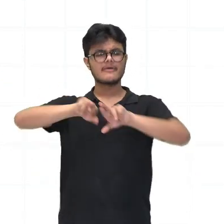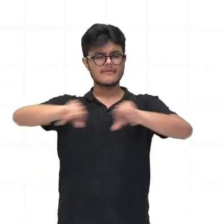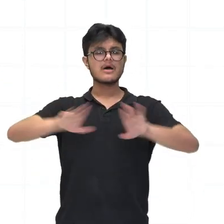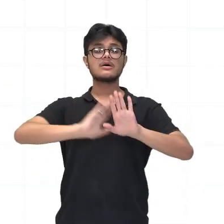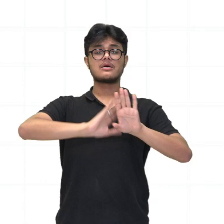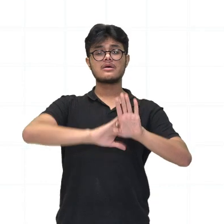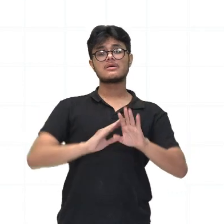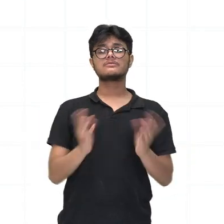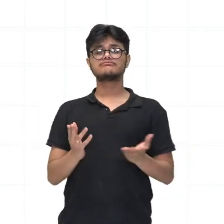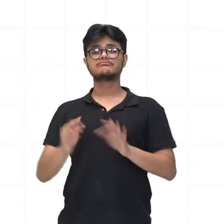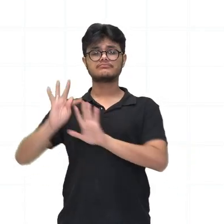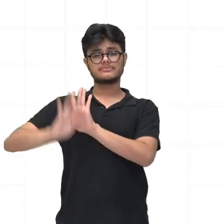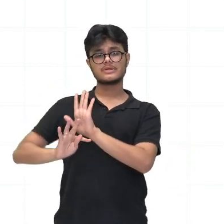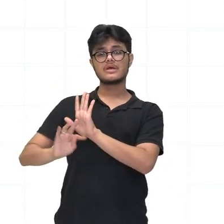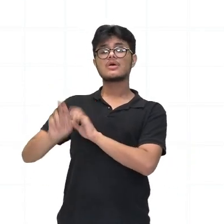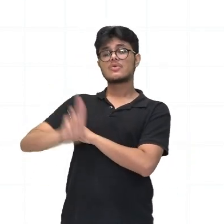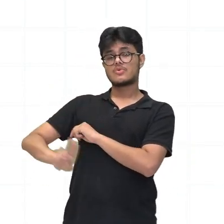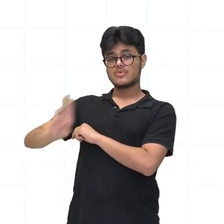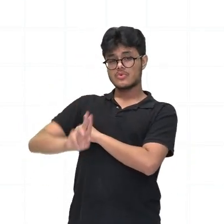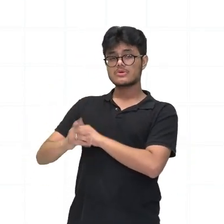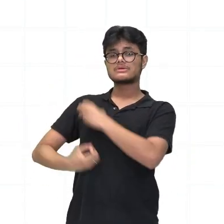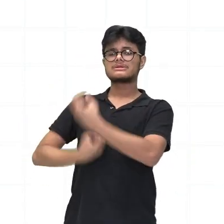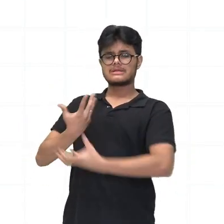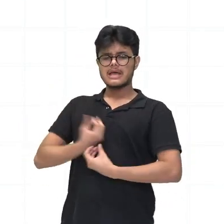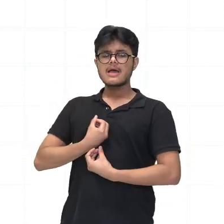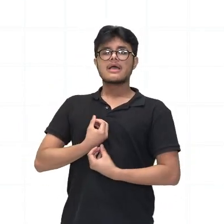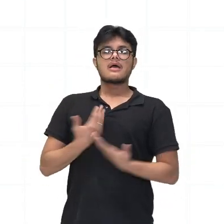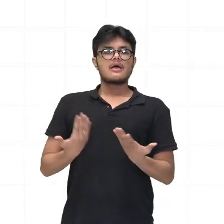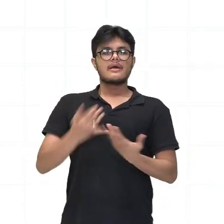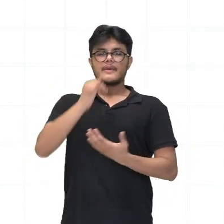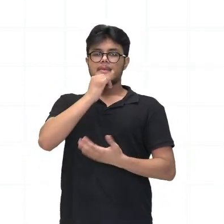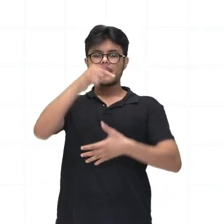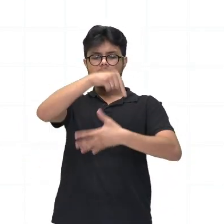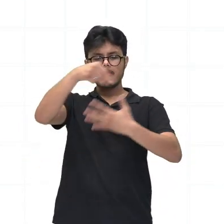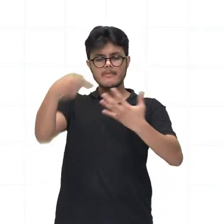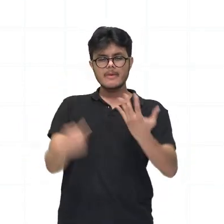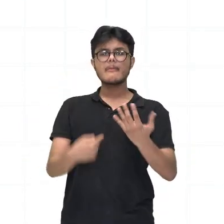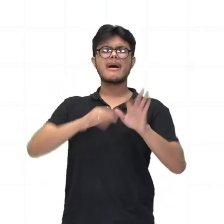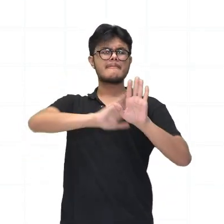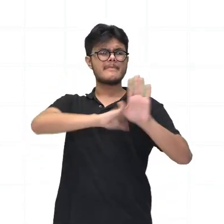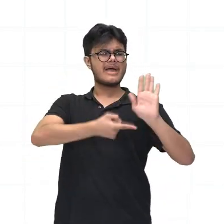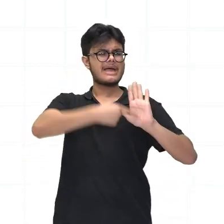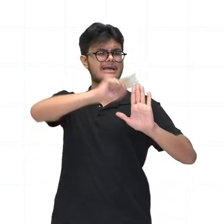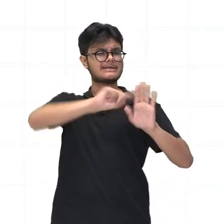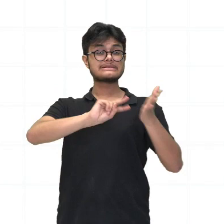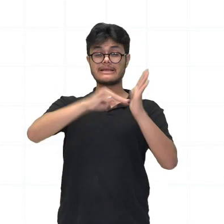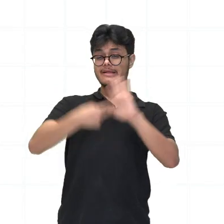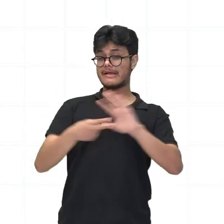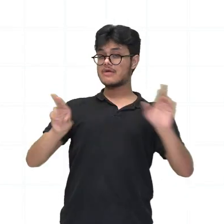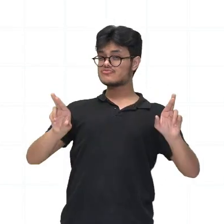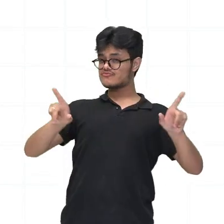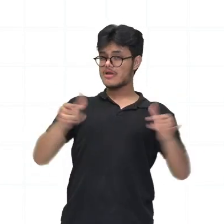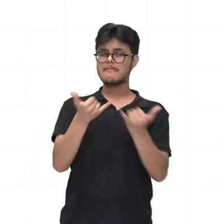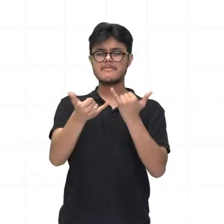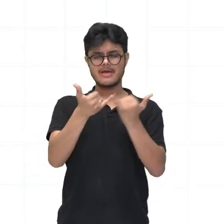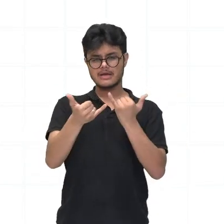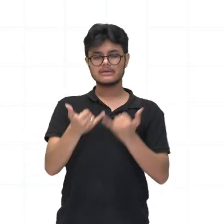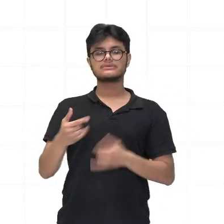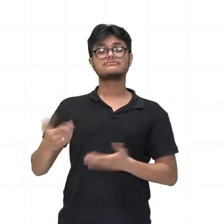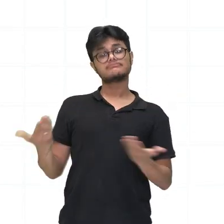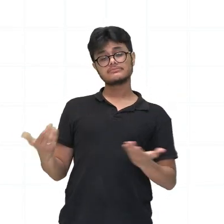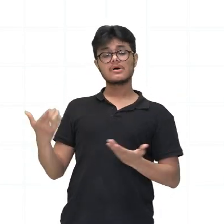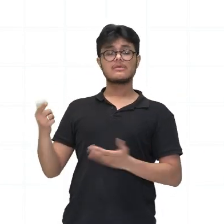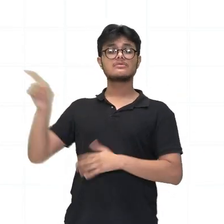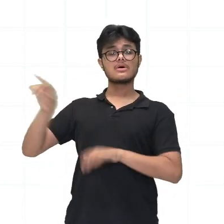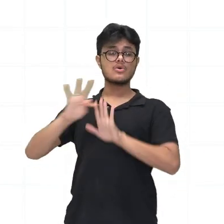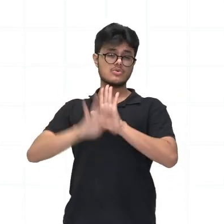linguagem, utilizando, portanto, a linguagem literária, que está rica de conotação. Novamente, estamos diante de um poema